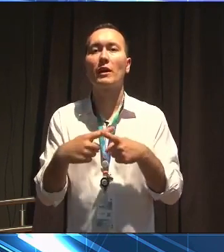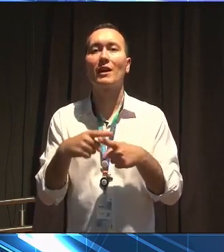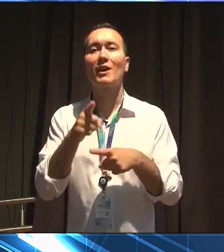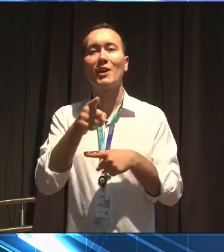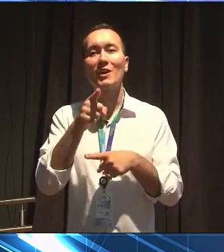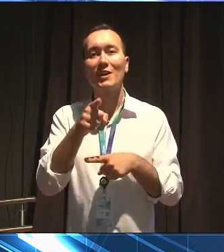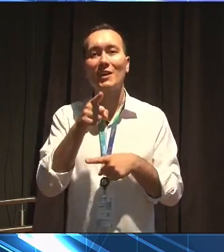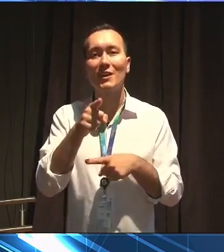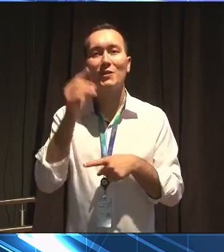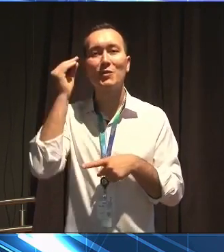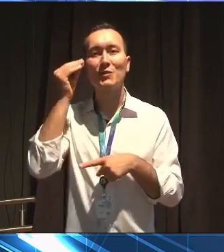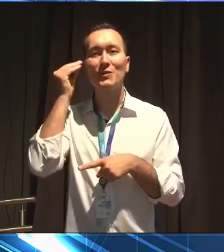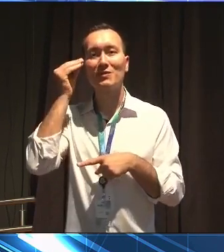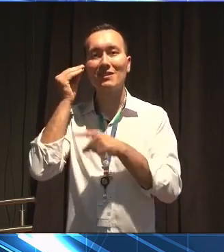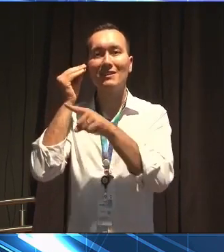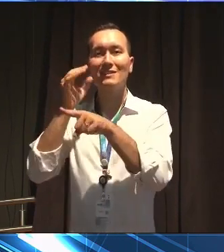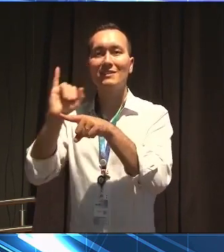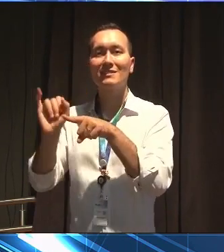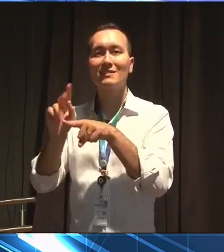resolver o problema